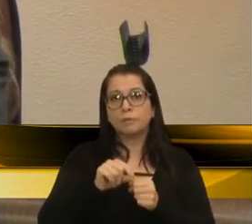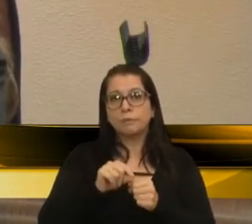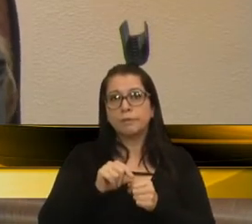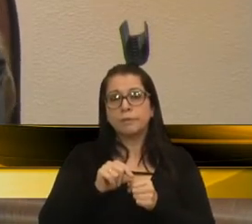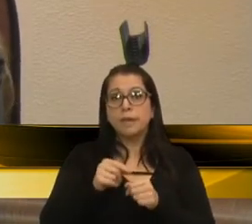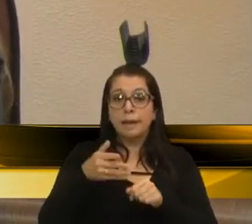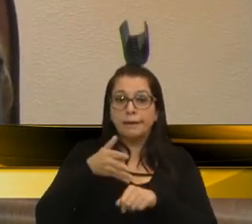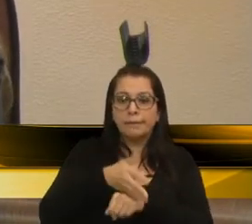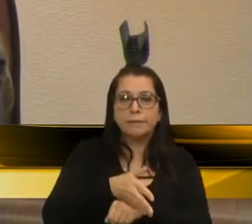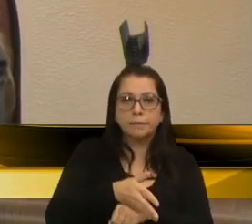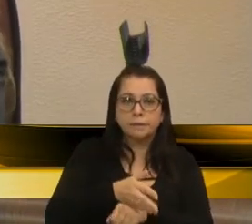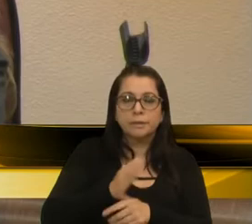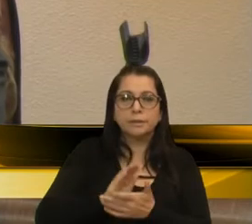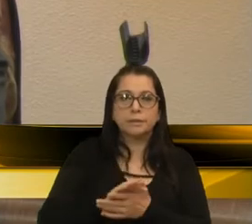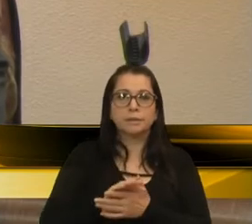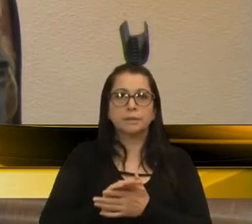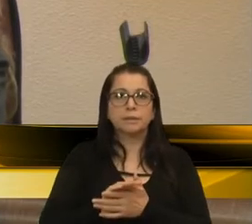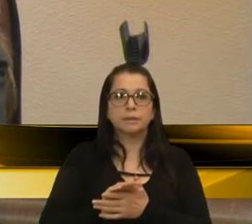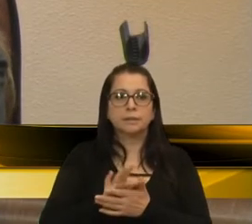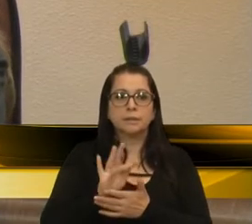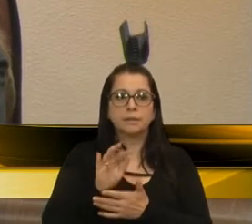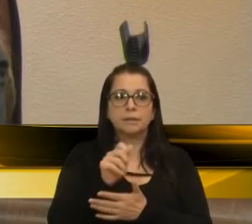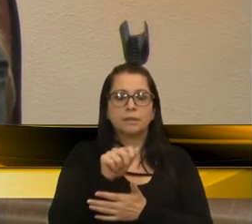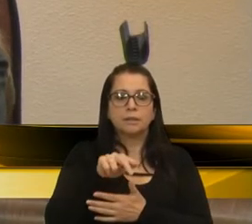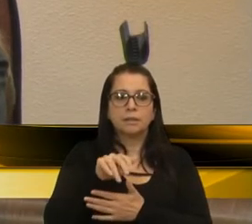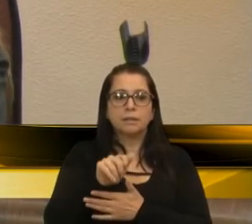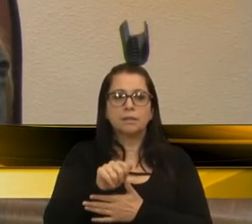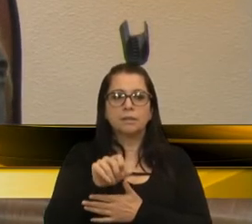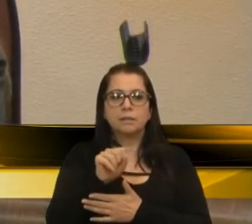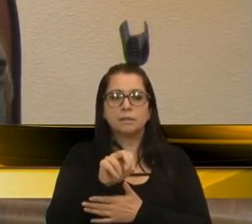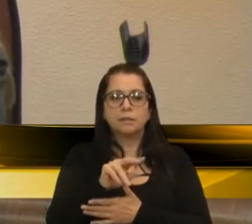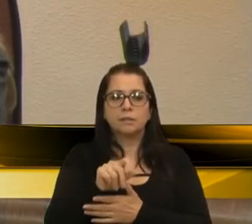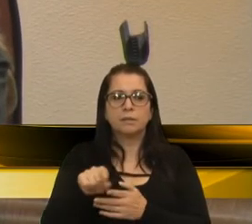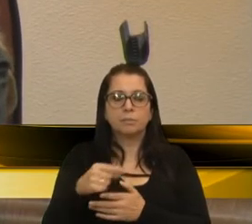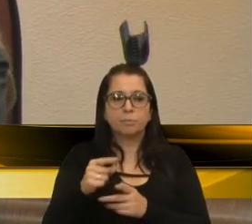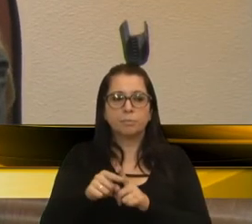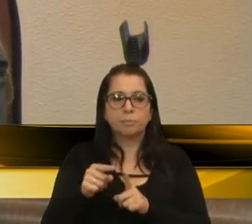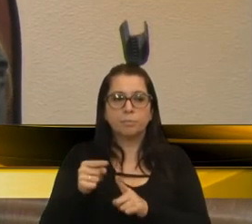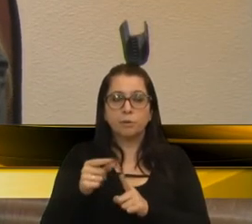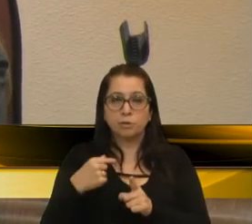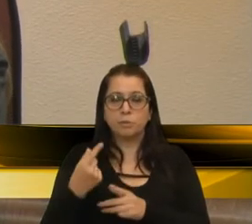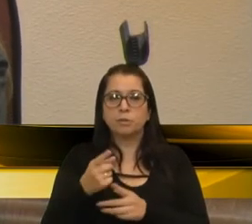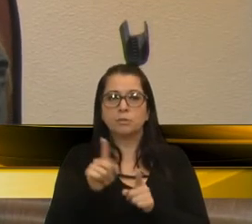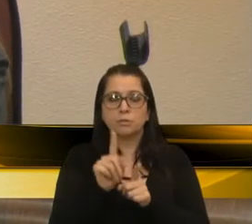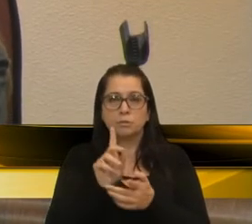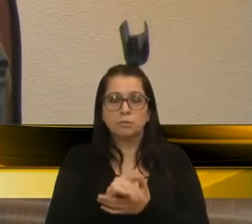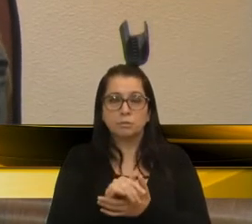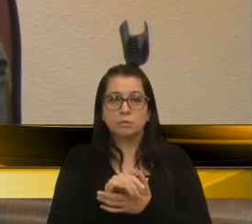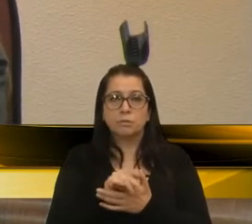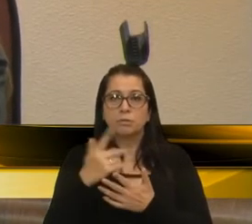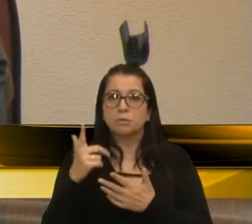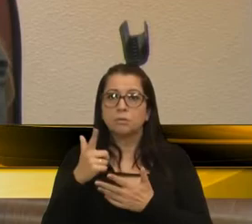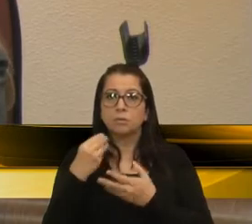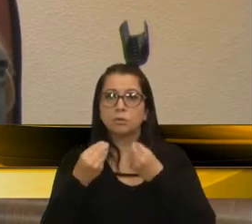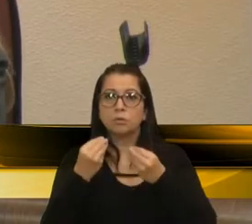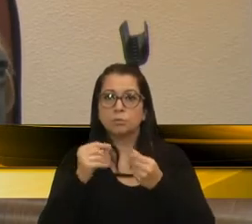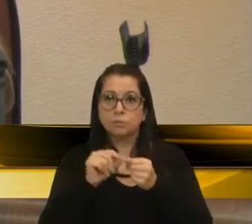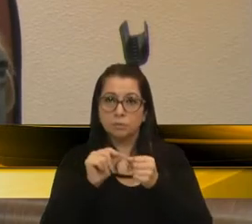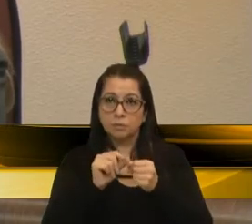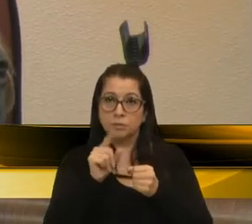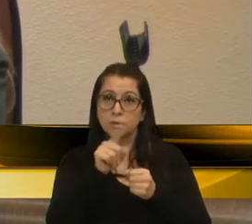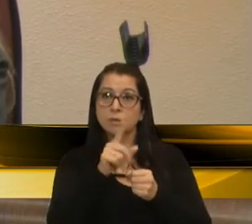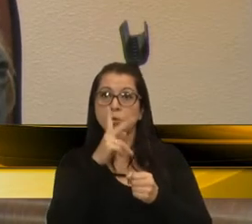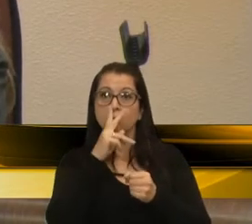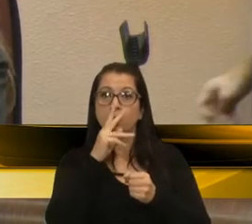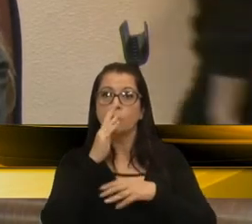vão entrar em Fazenda Souza para fazer o retorno, né, porque ali eles não tem condições de fazer enquanto a